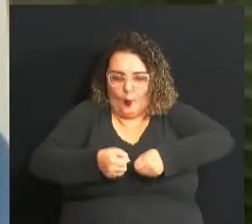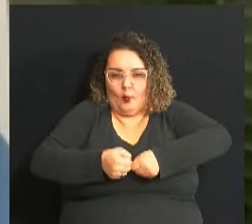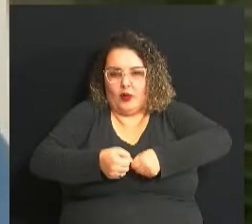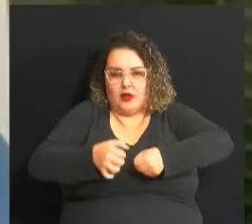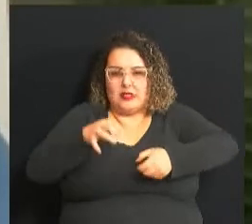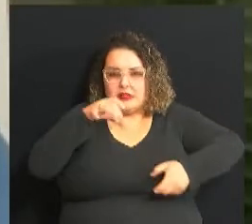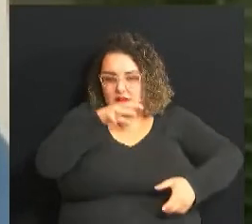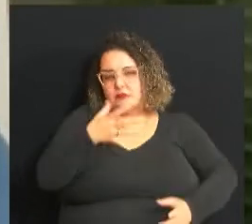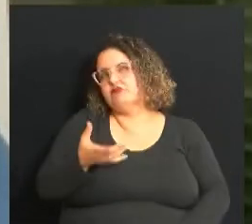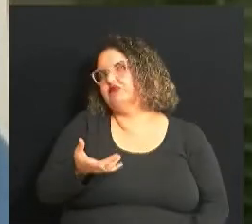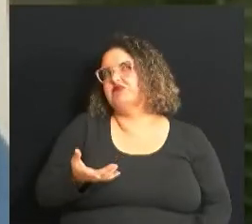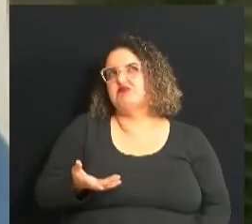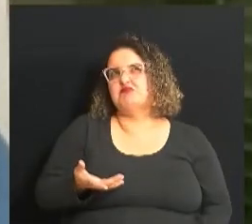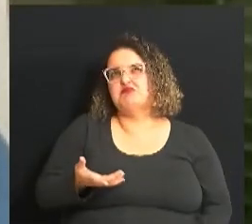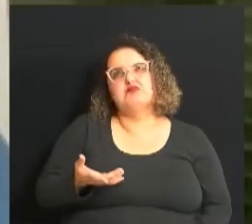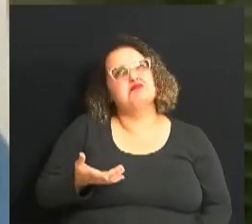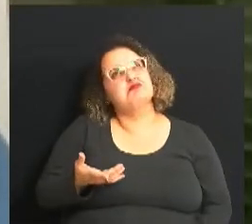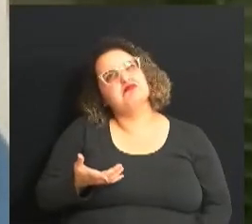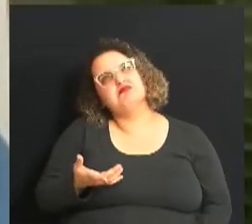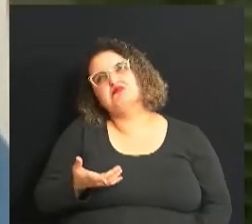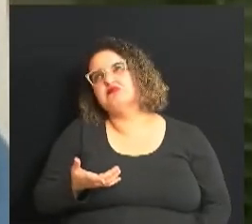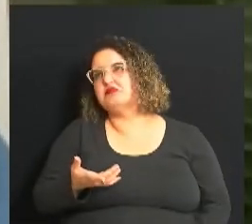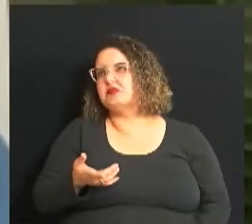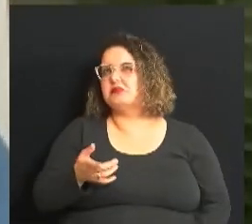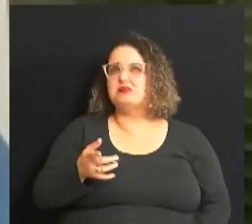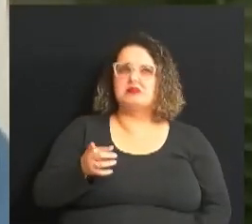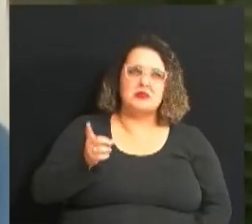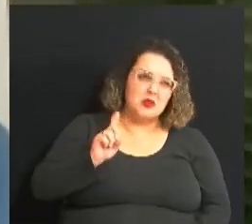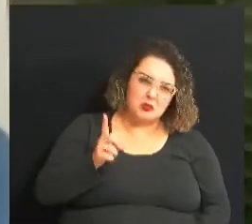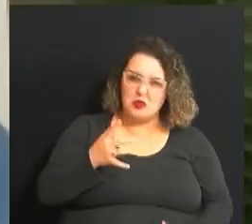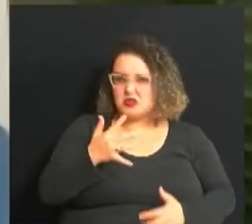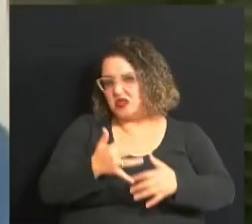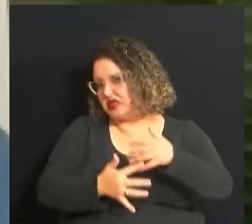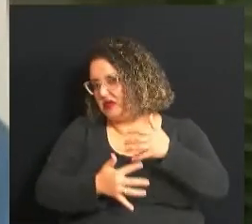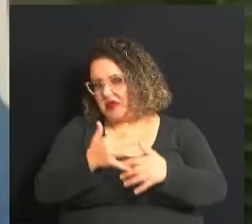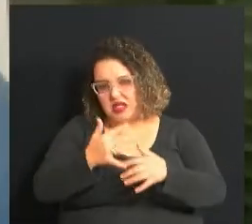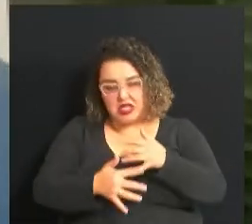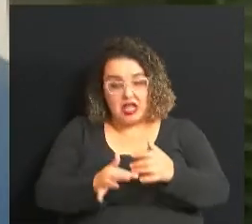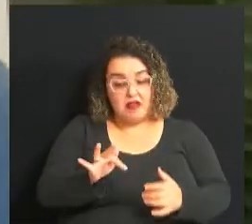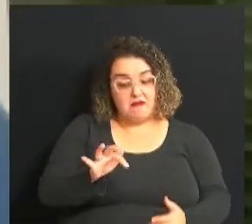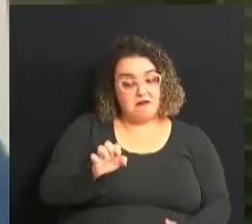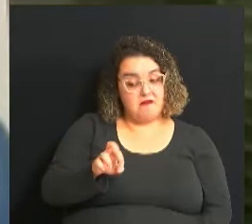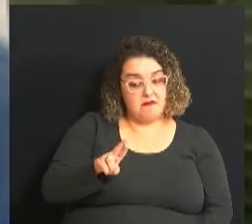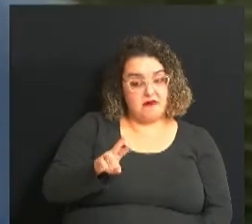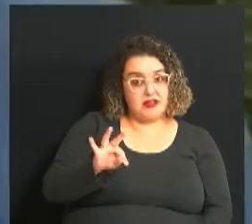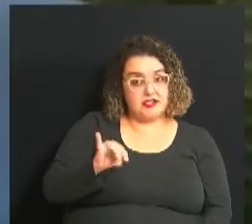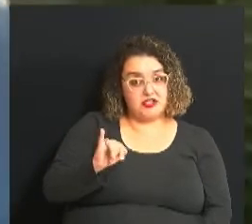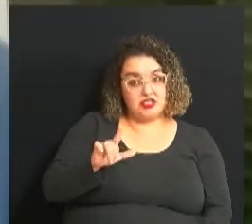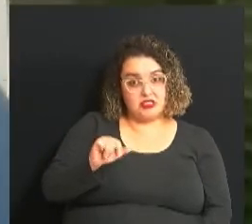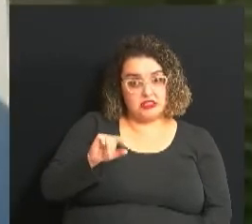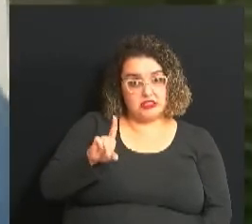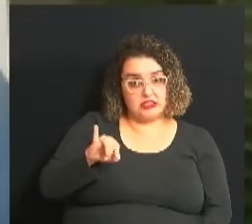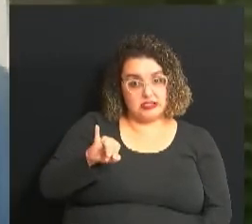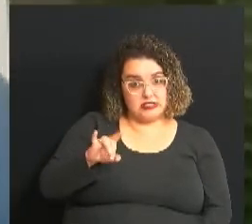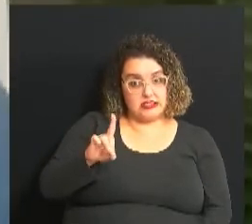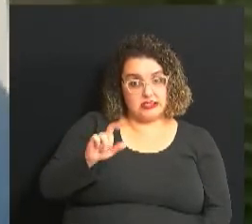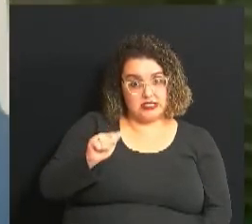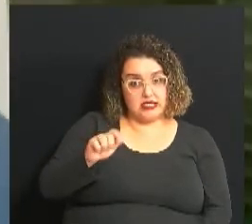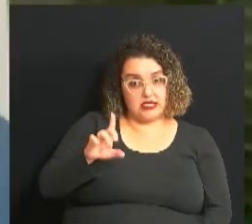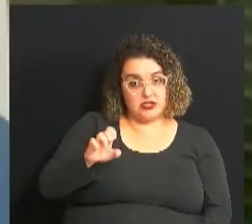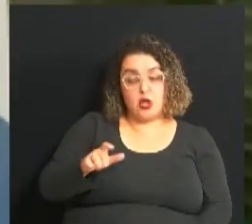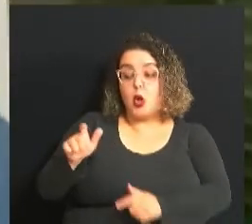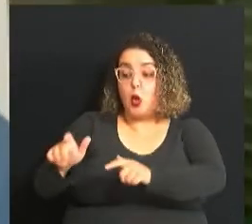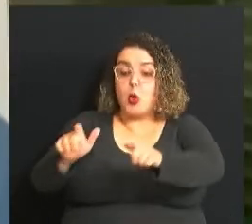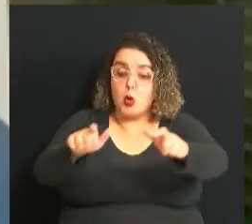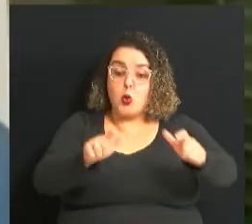coisa que pode atrapalhar a fertilidade. Ambientes quentes, sim. É interessante